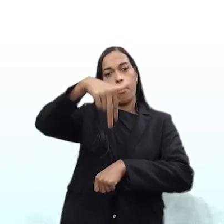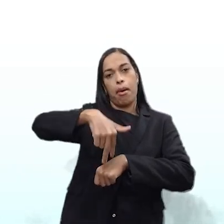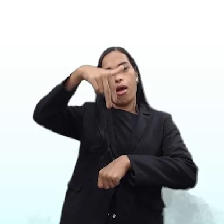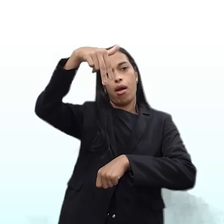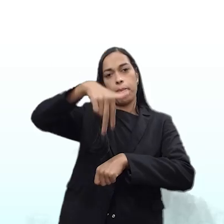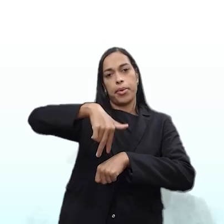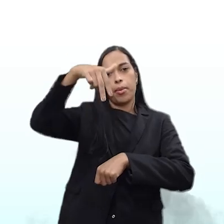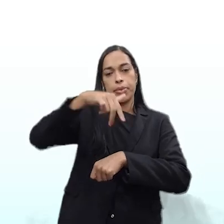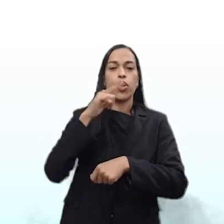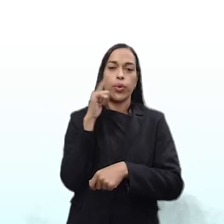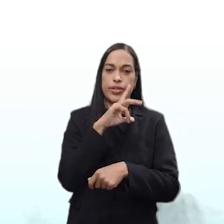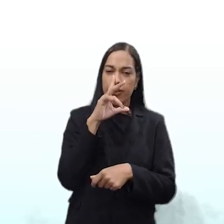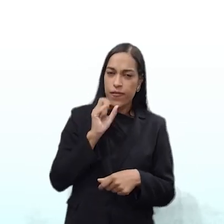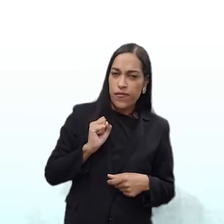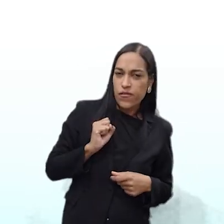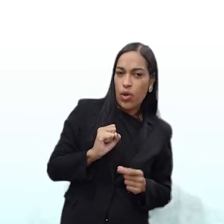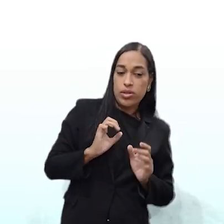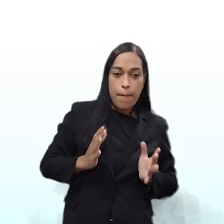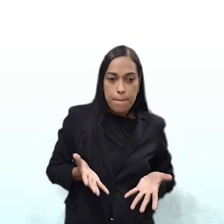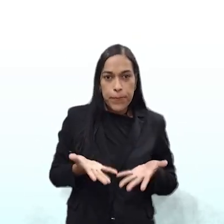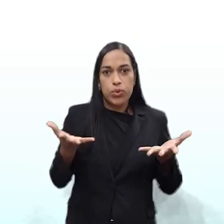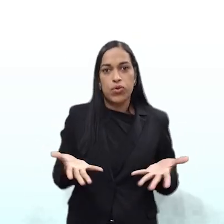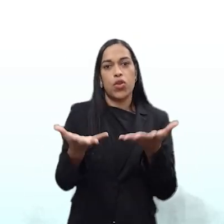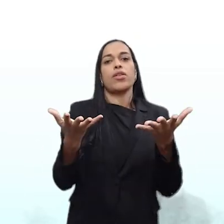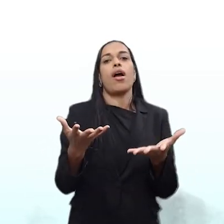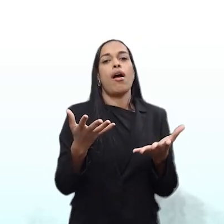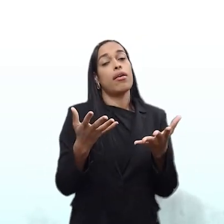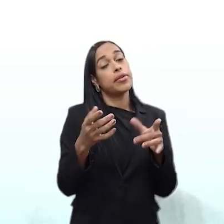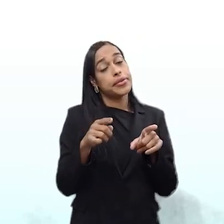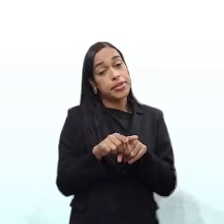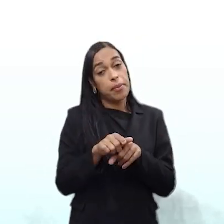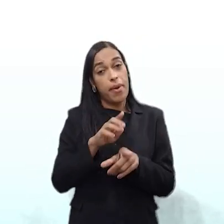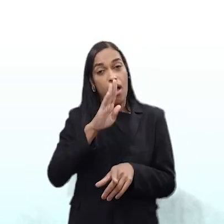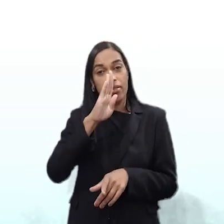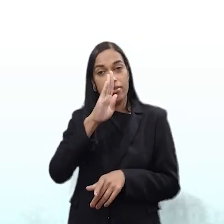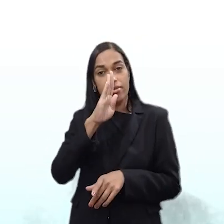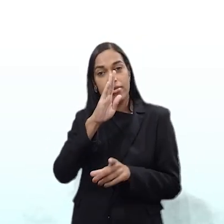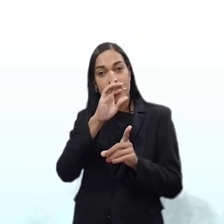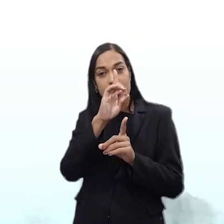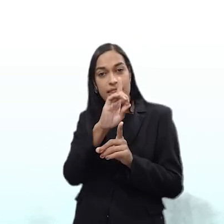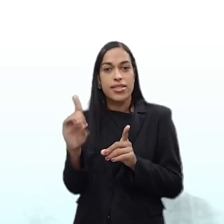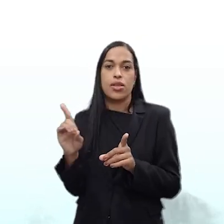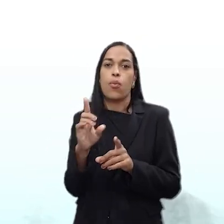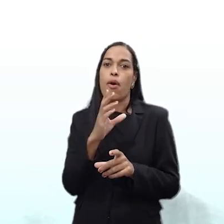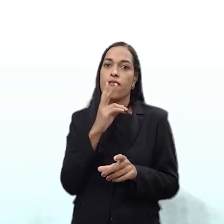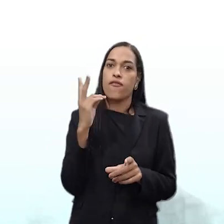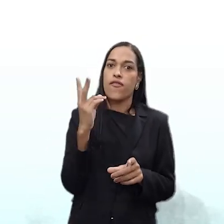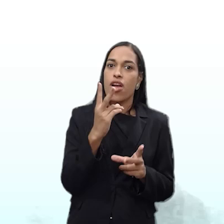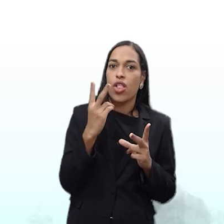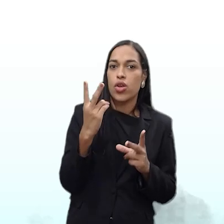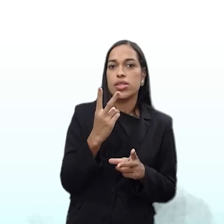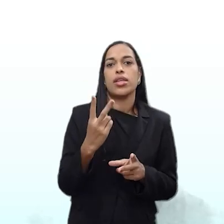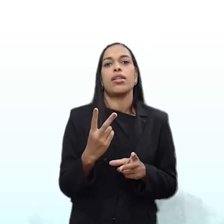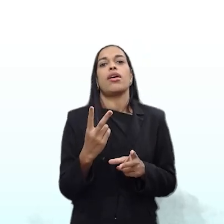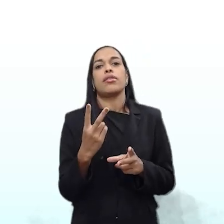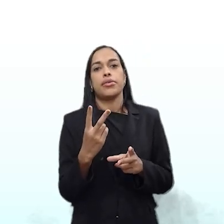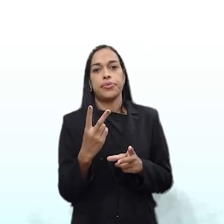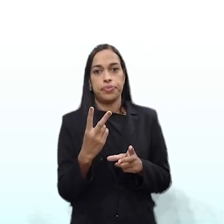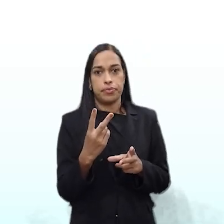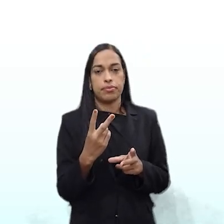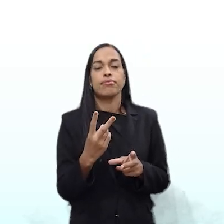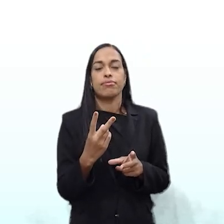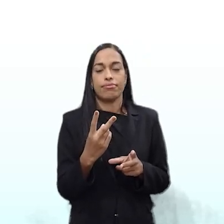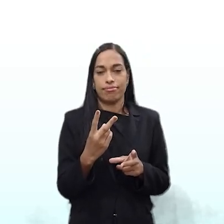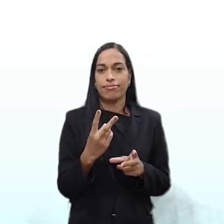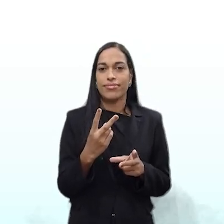voltar a subir. E também a força ela pode provocar a direção da velocidade, ou seja, nos movimentos circulares